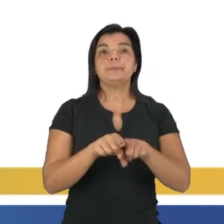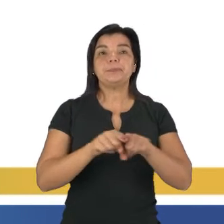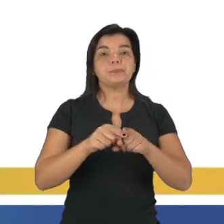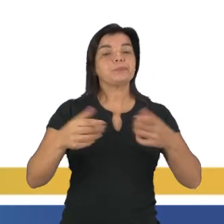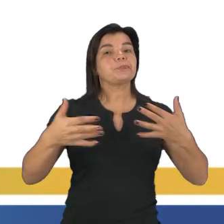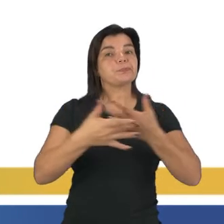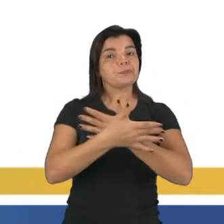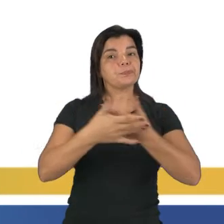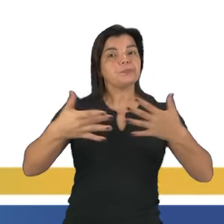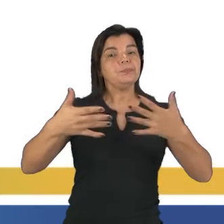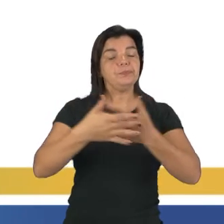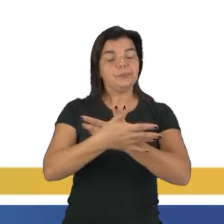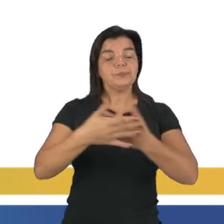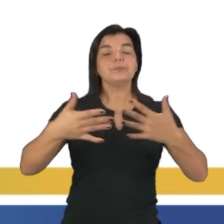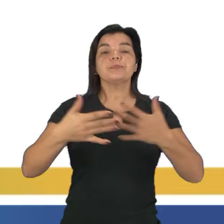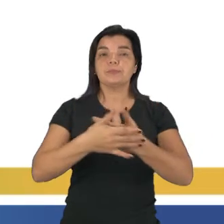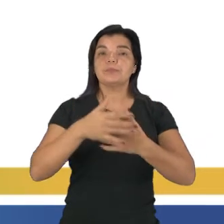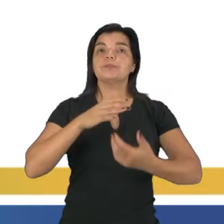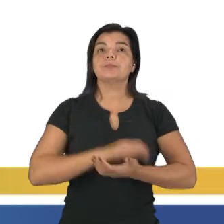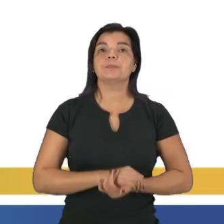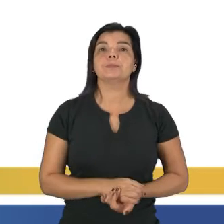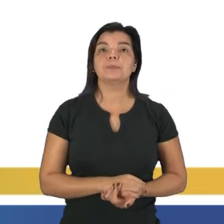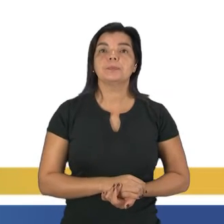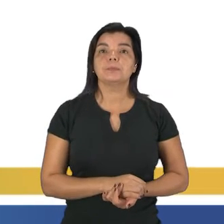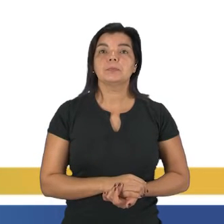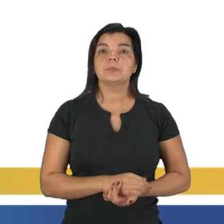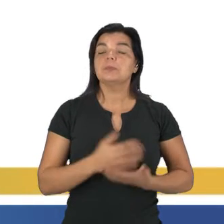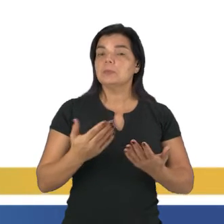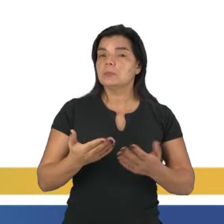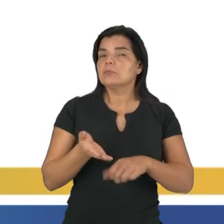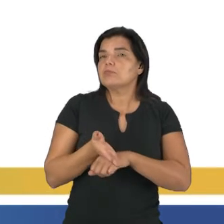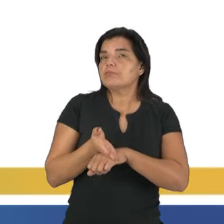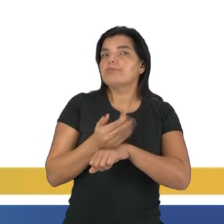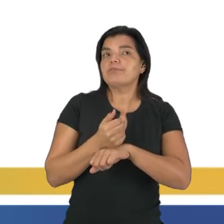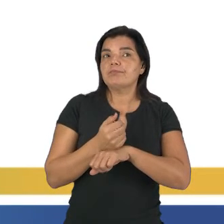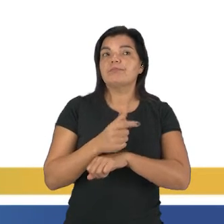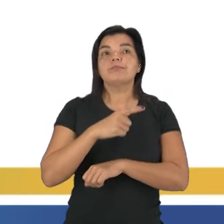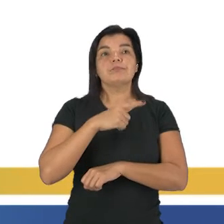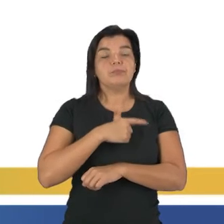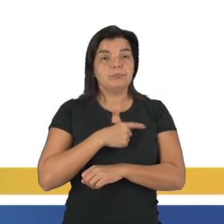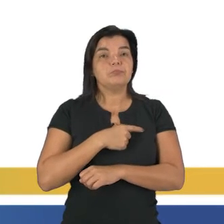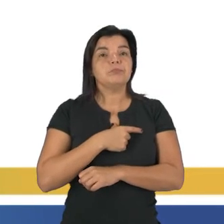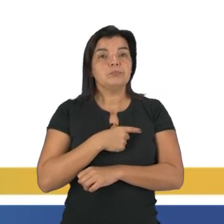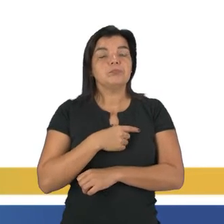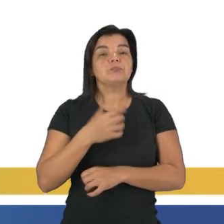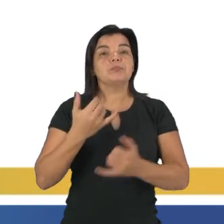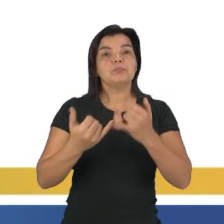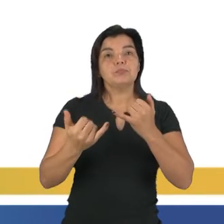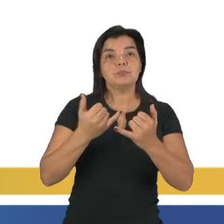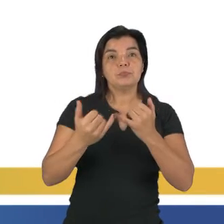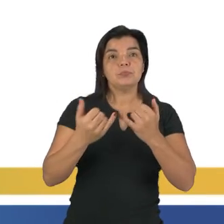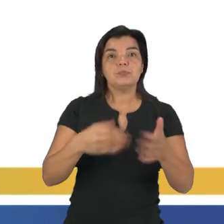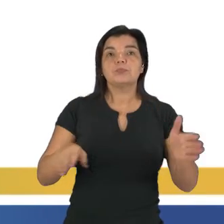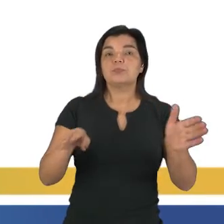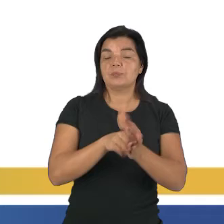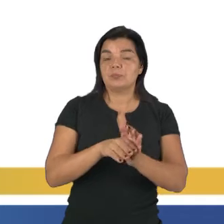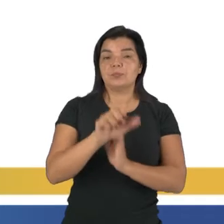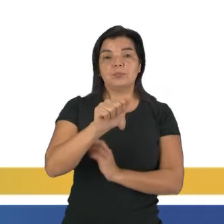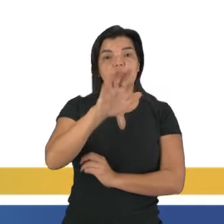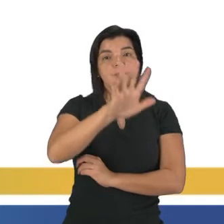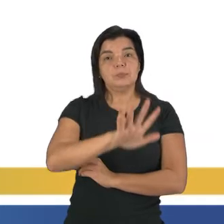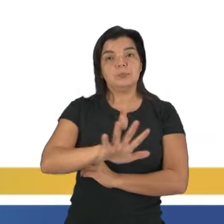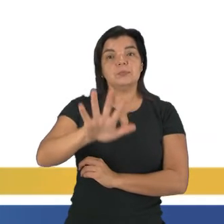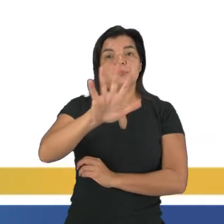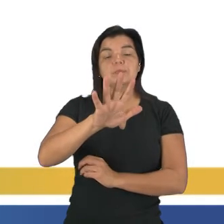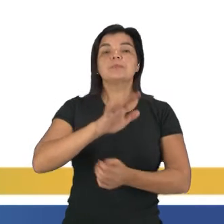campo quanto nos centros urbanos da época. Em tempos mais recentes, temos de modo semelhantes à chegada